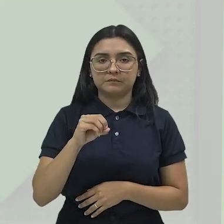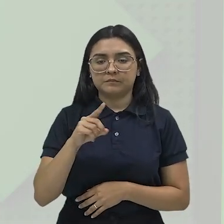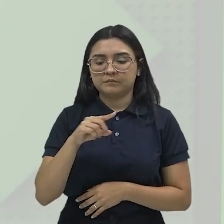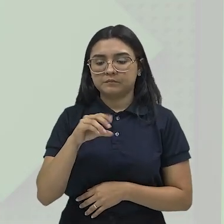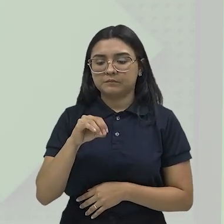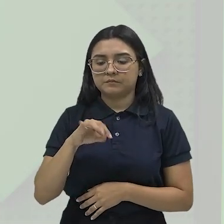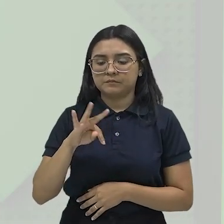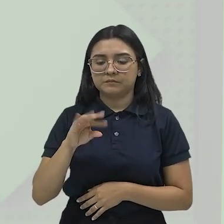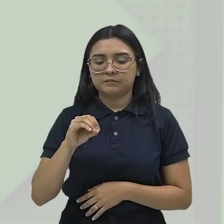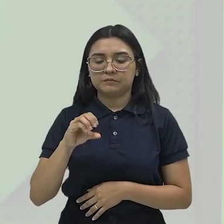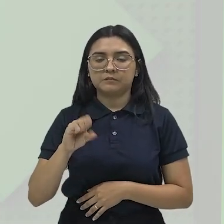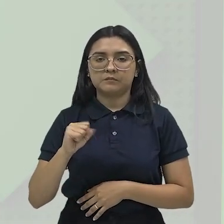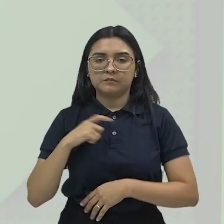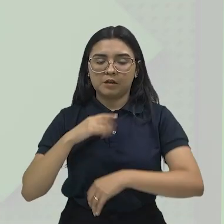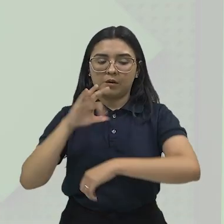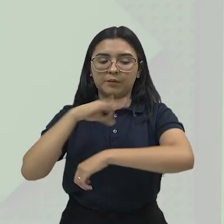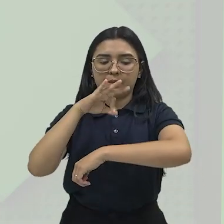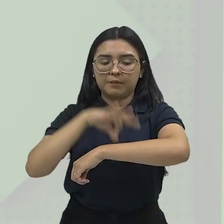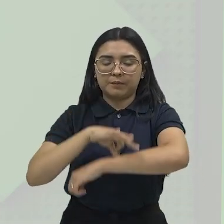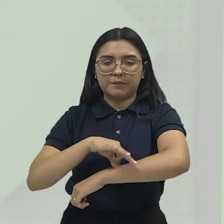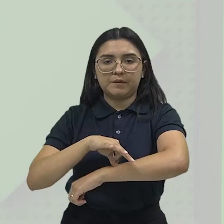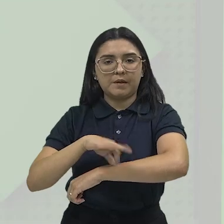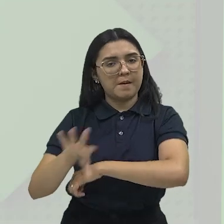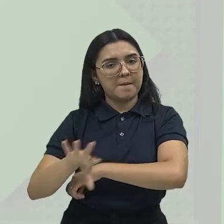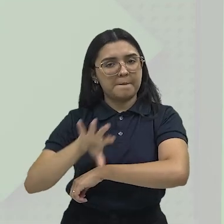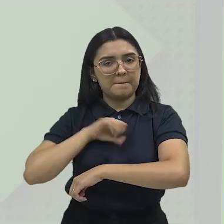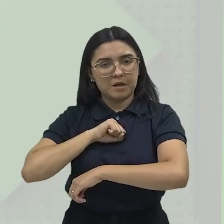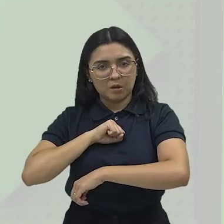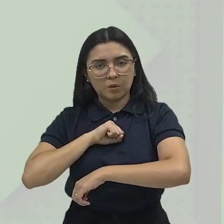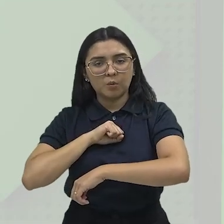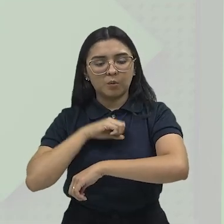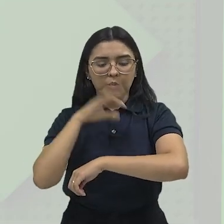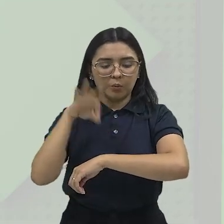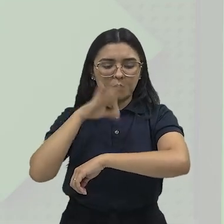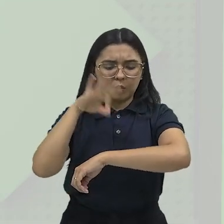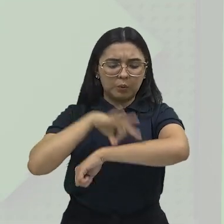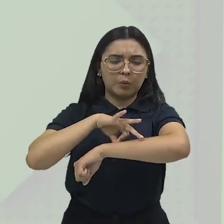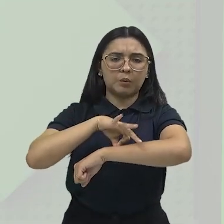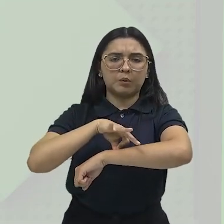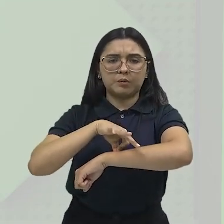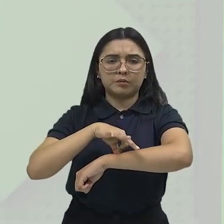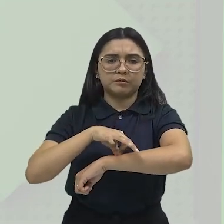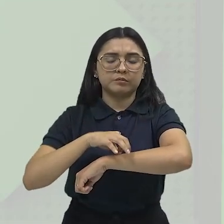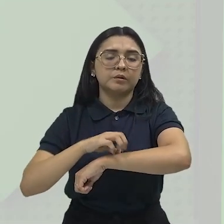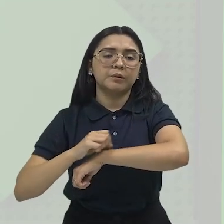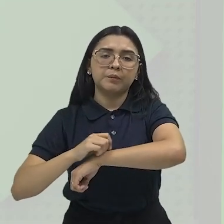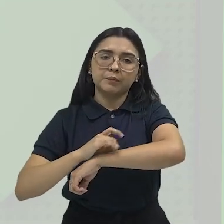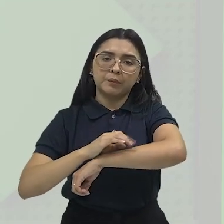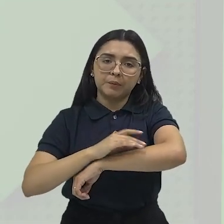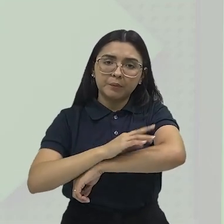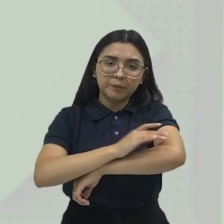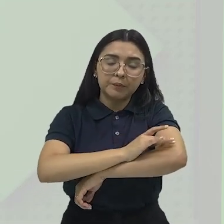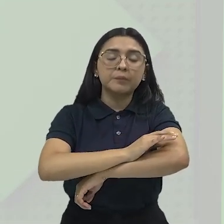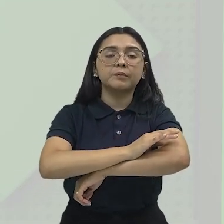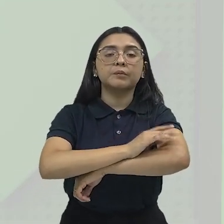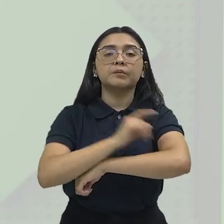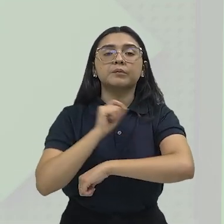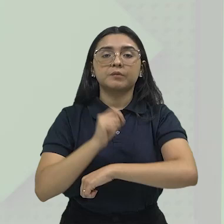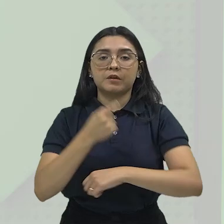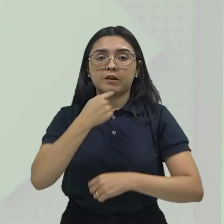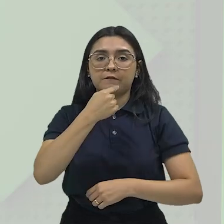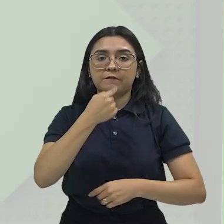vai infectar uma pessoa, né? Quando ela pica essa pessoa, ela injeta esse esporozoito, que vai